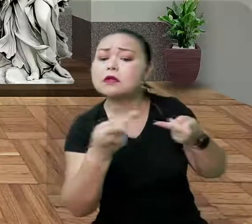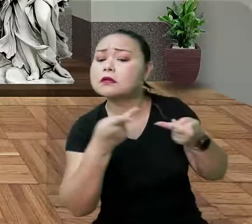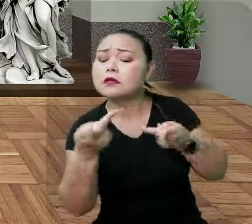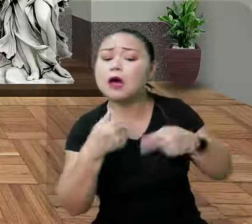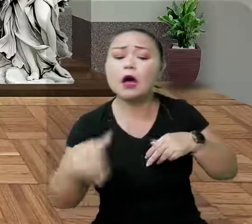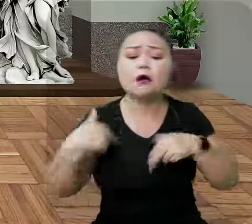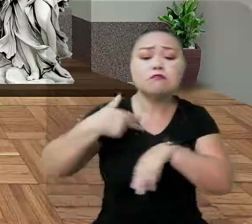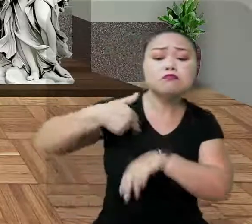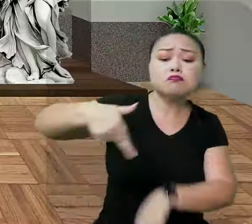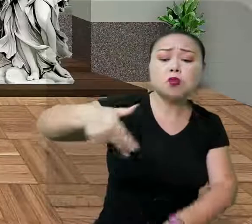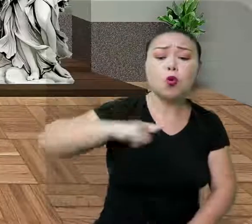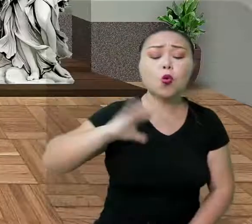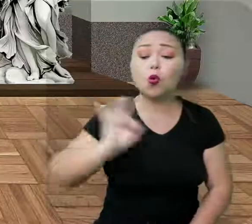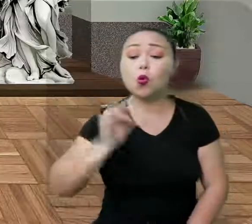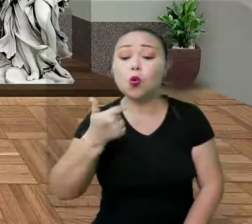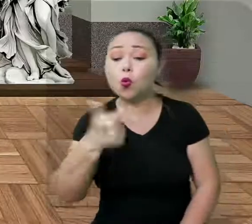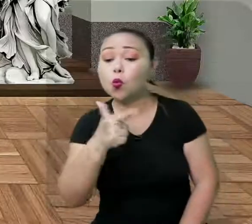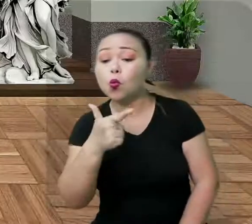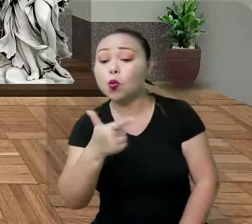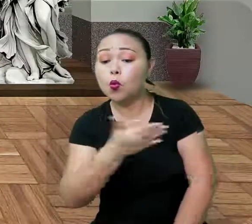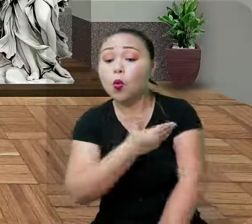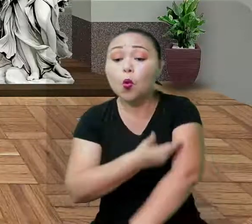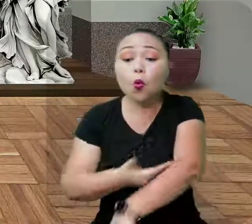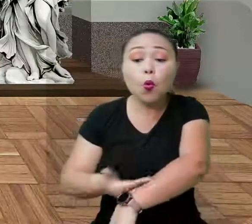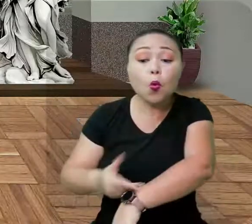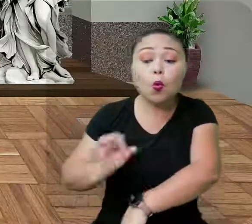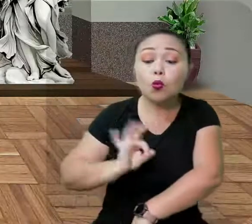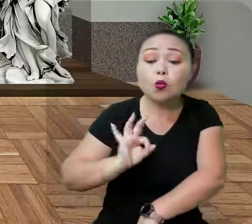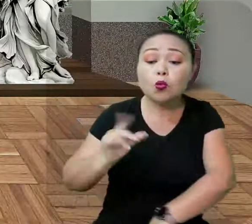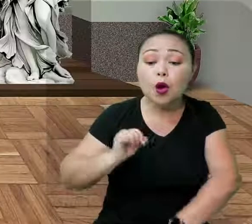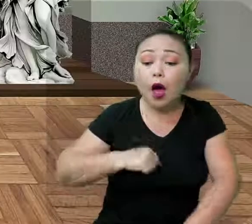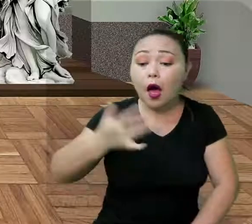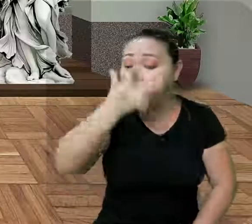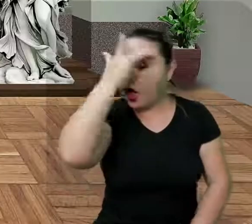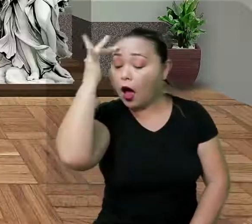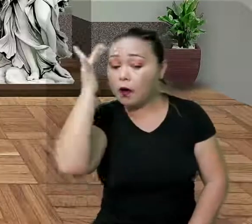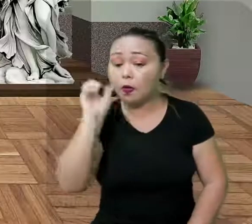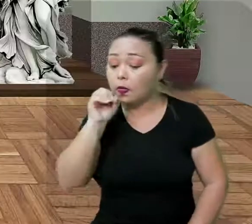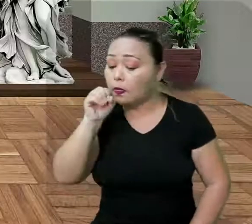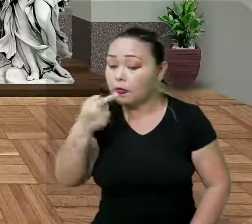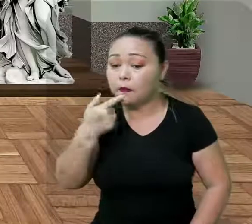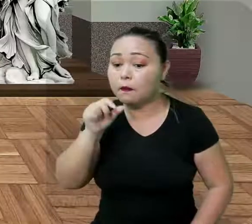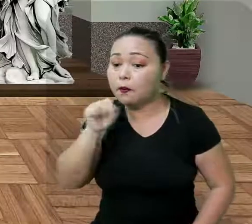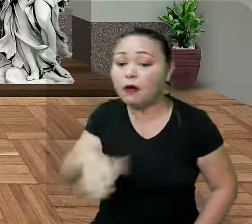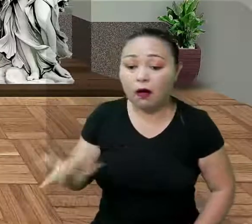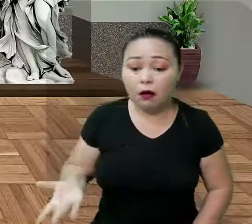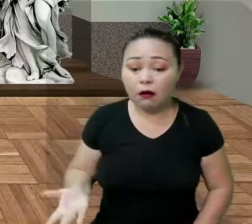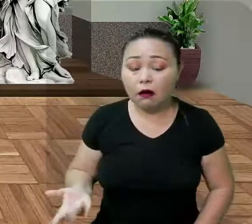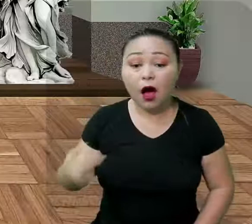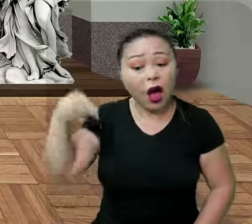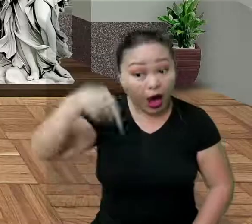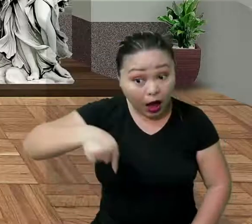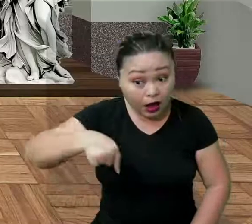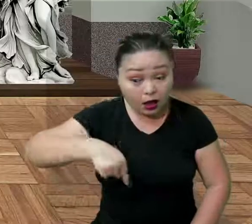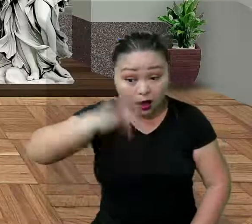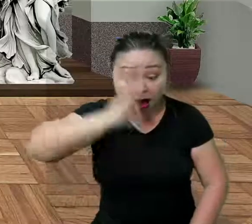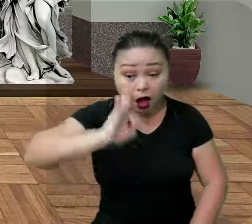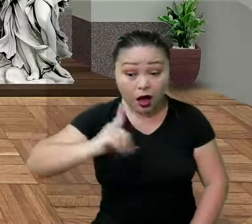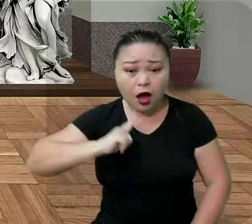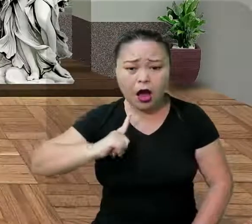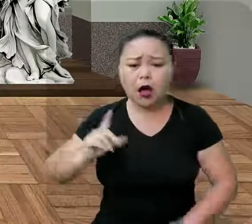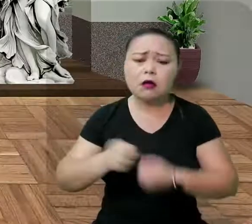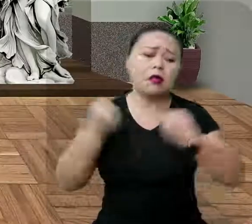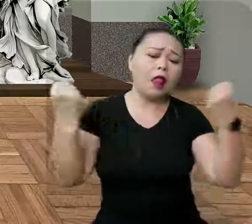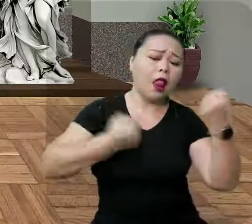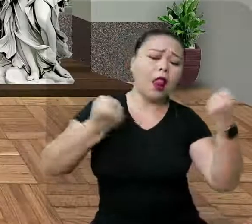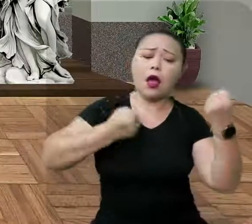andando você não tem o costume lá de ver pessoas cuspindo no chão aqui o